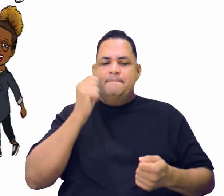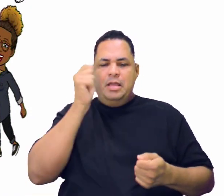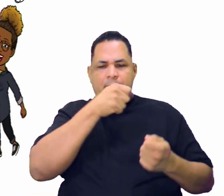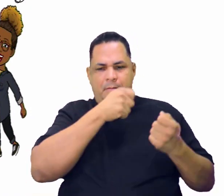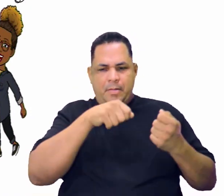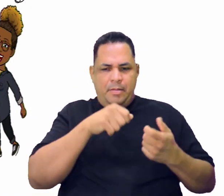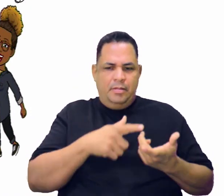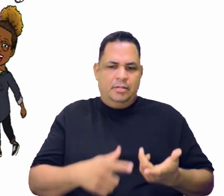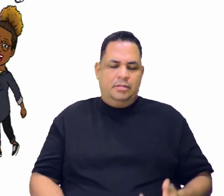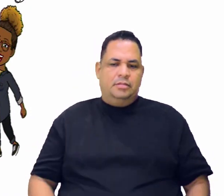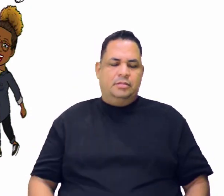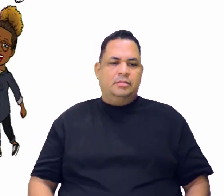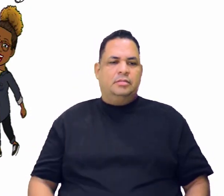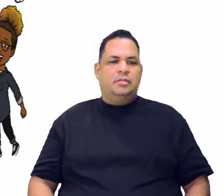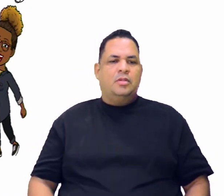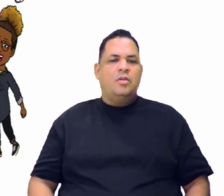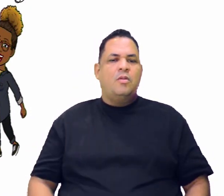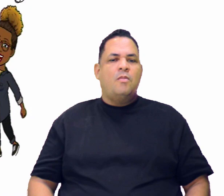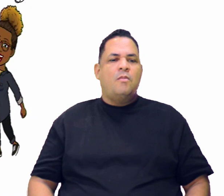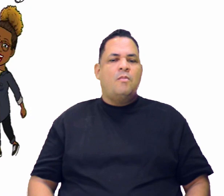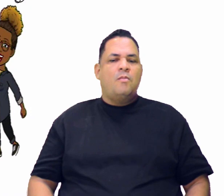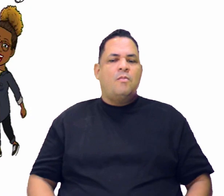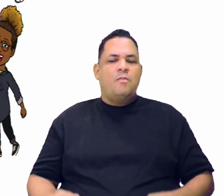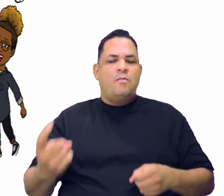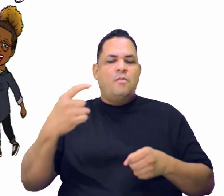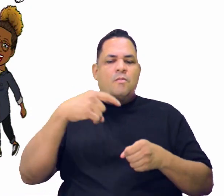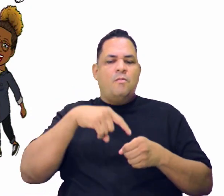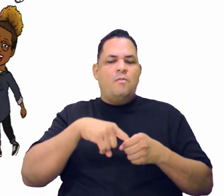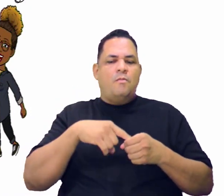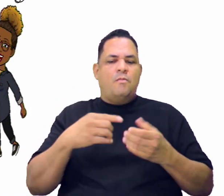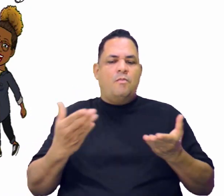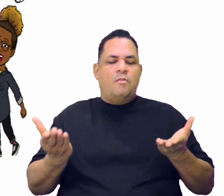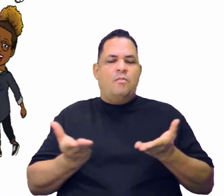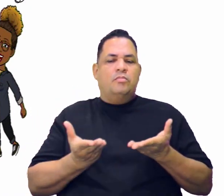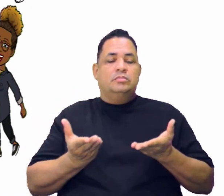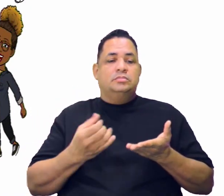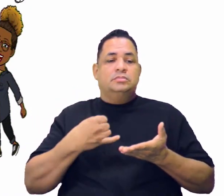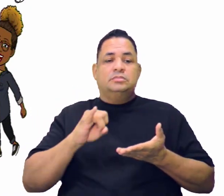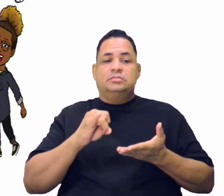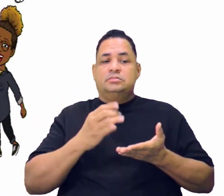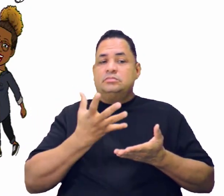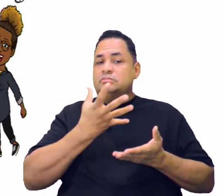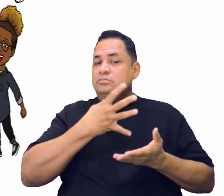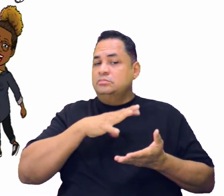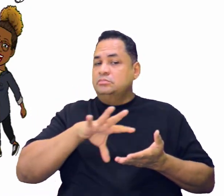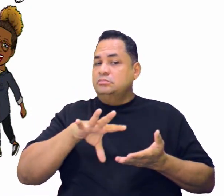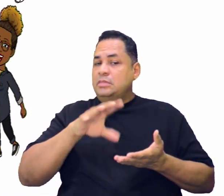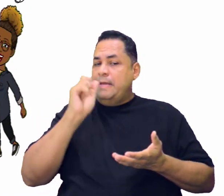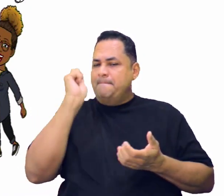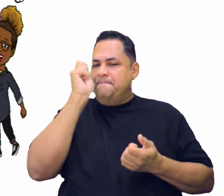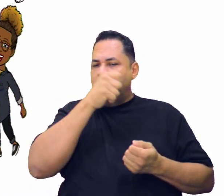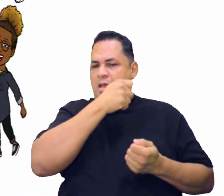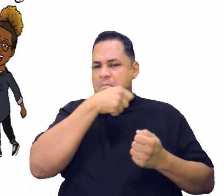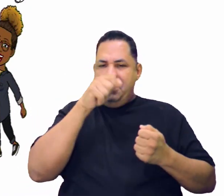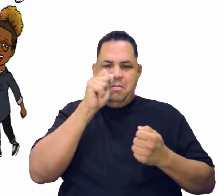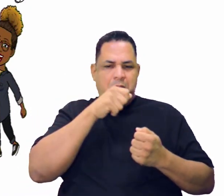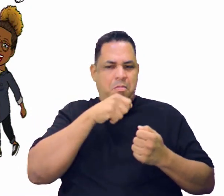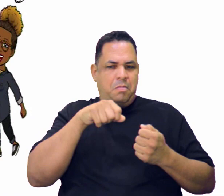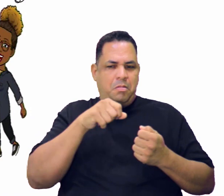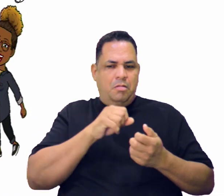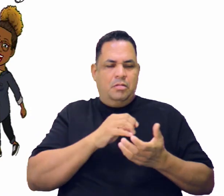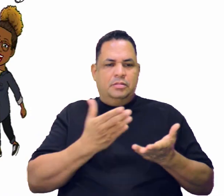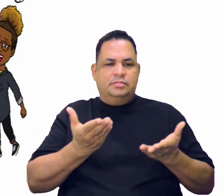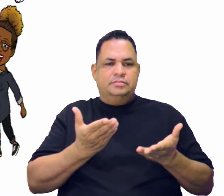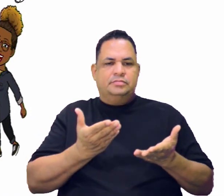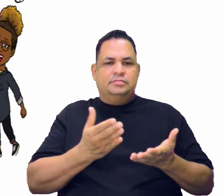peia. Então, ó, volte cedo, caso não queira apanhar.